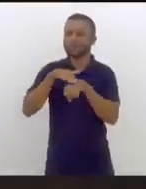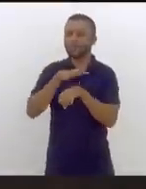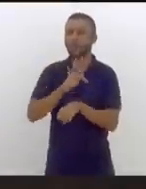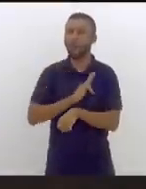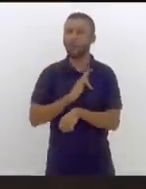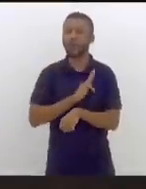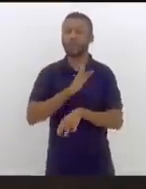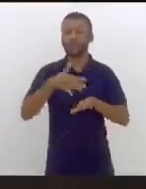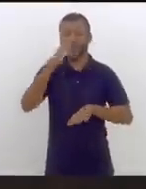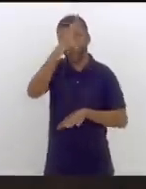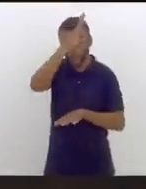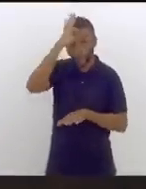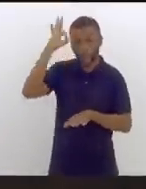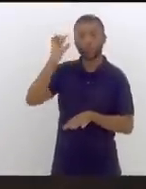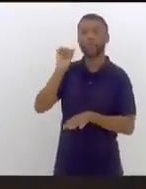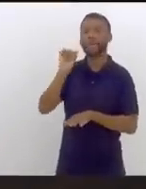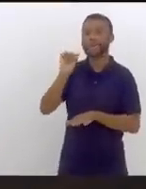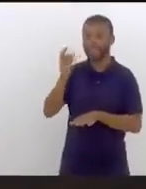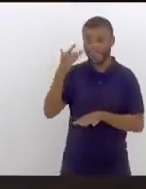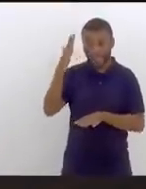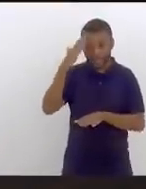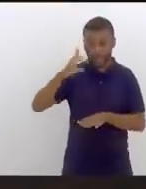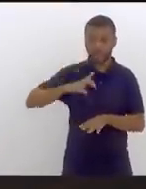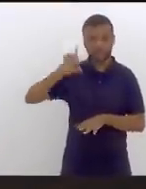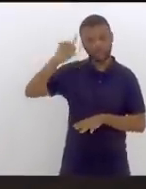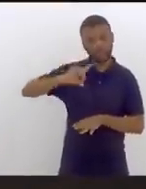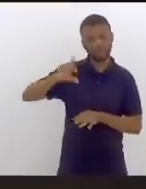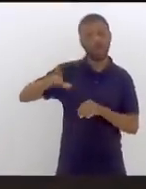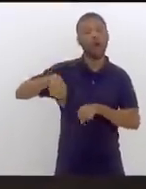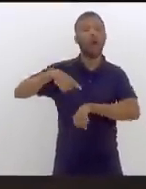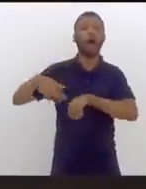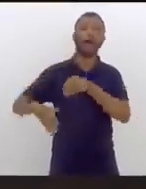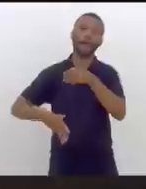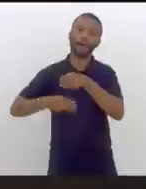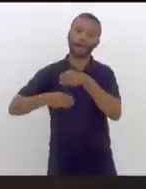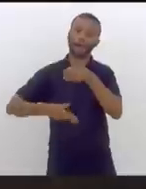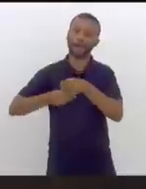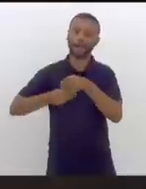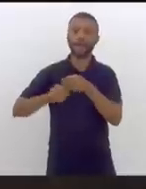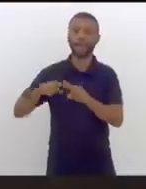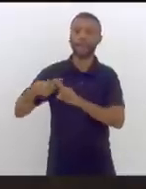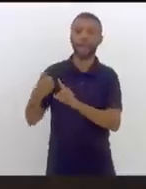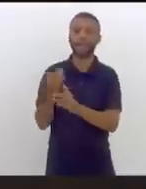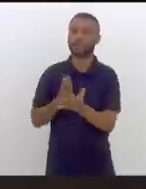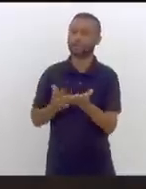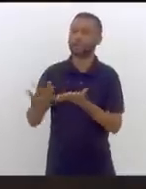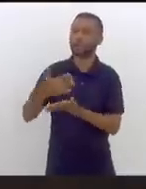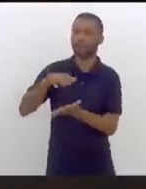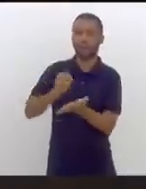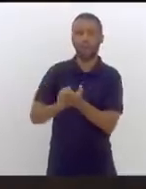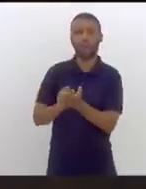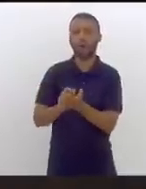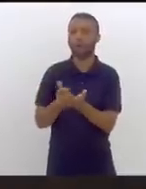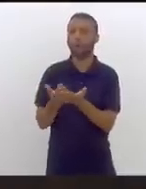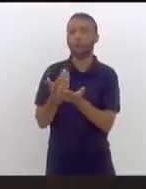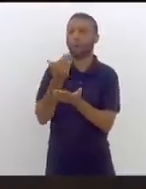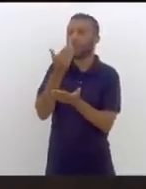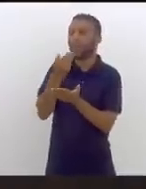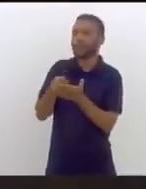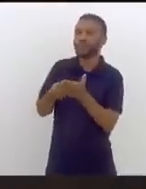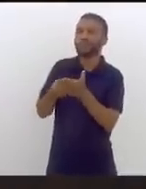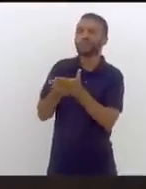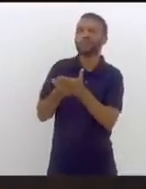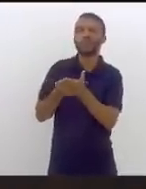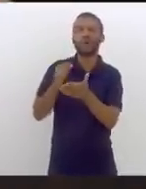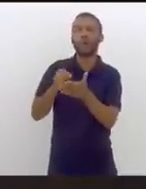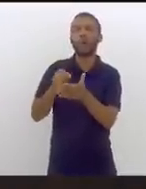não sabe e aqueles que sabiam que têm direito a hora extra e Banco de Horas não fazem quer dizer não requerem com medo de